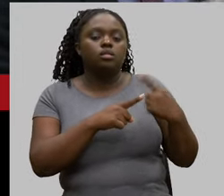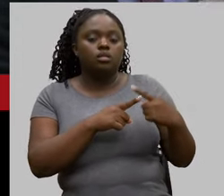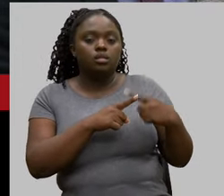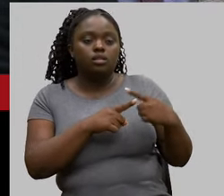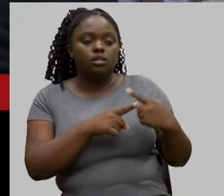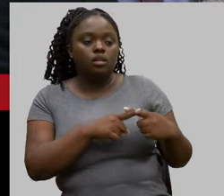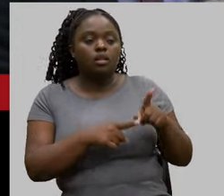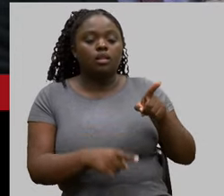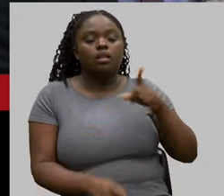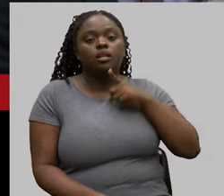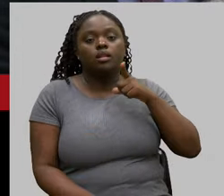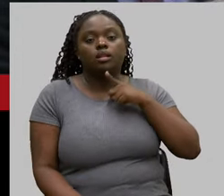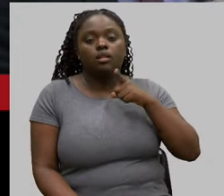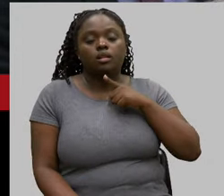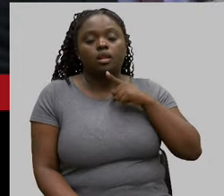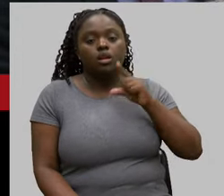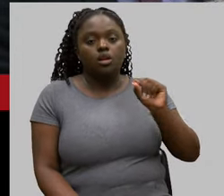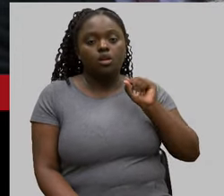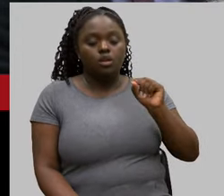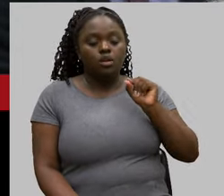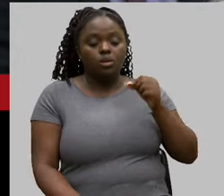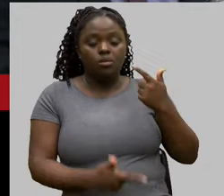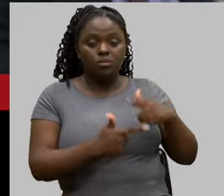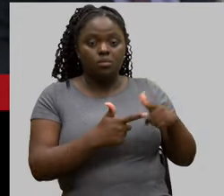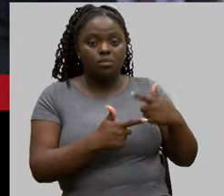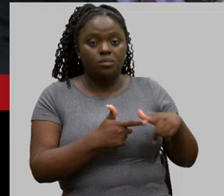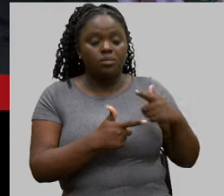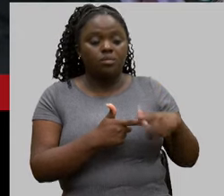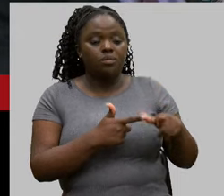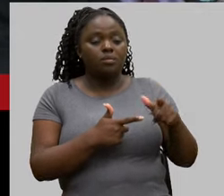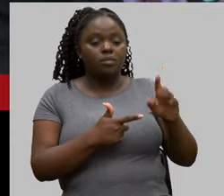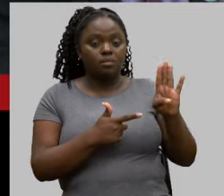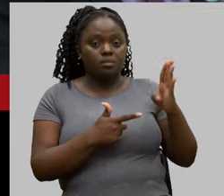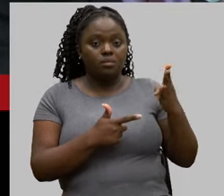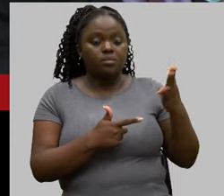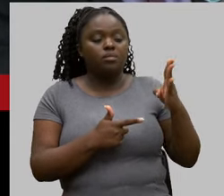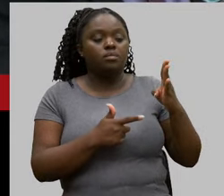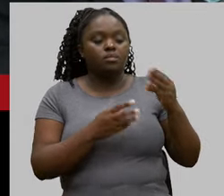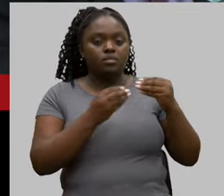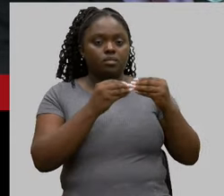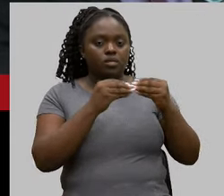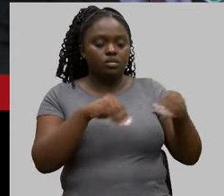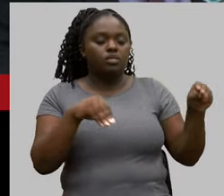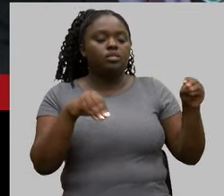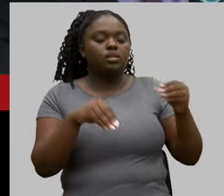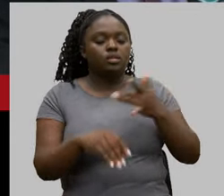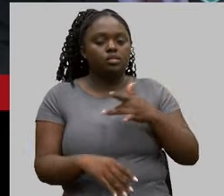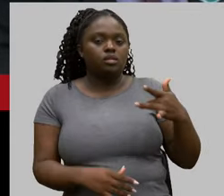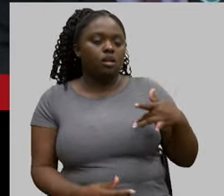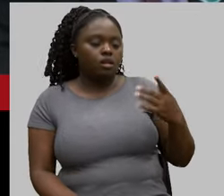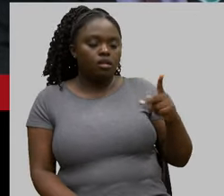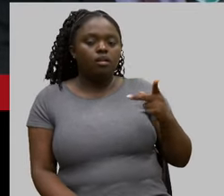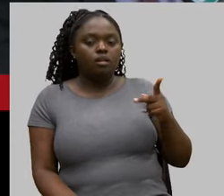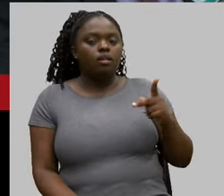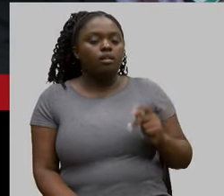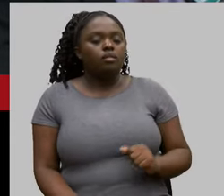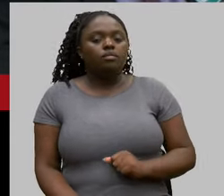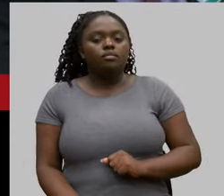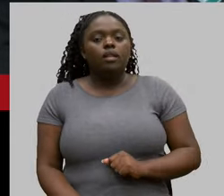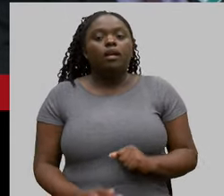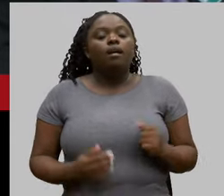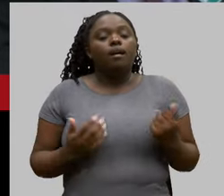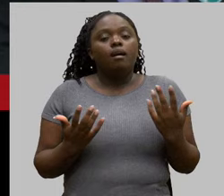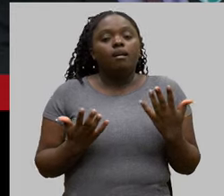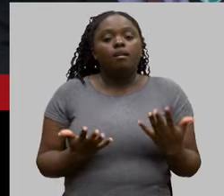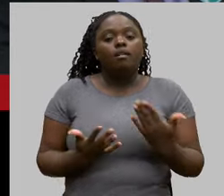um um agente nocivo que o o prejudica muito a sua saúde né e a E aí o o